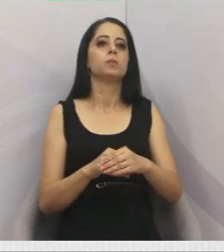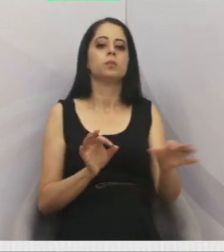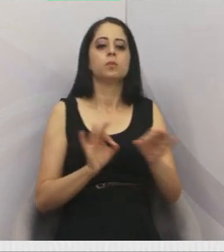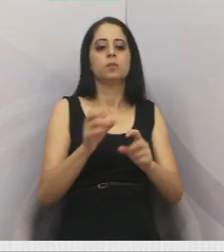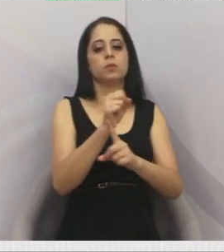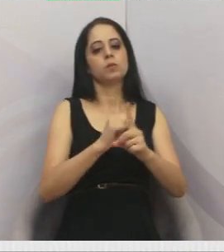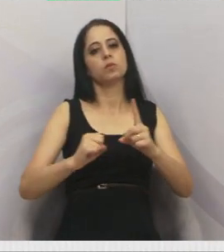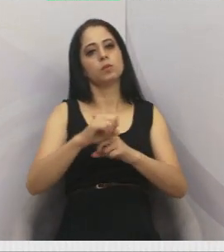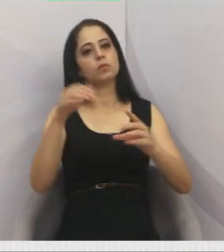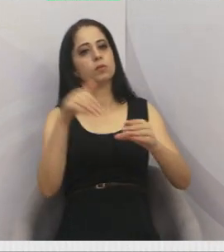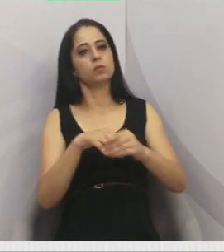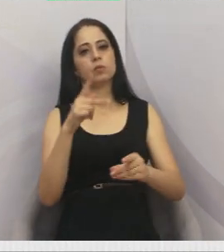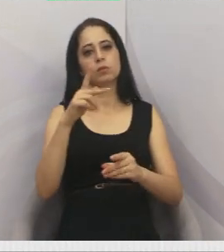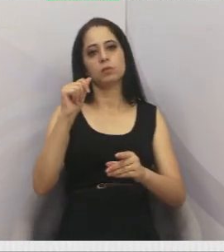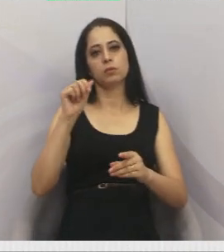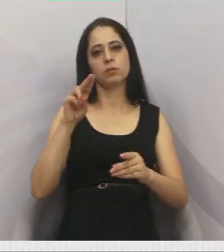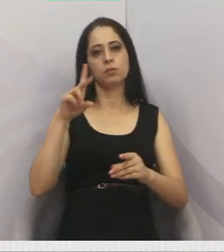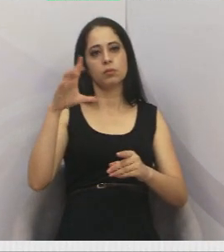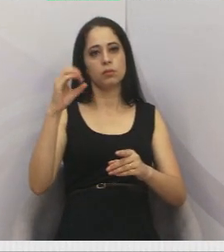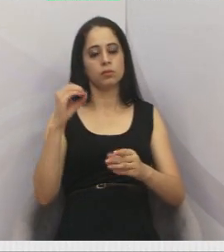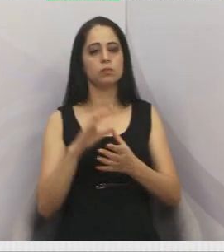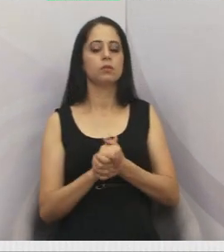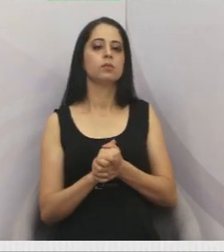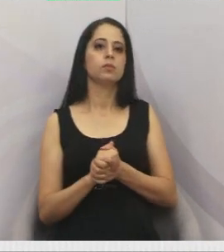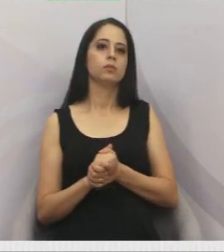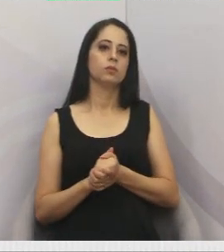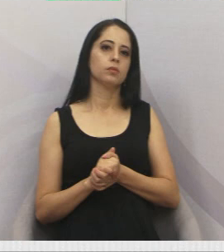voto para a Associação Paulo Graça. Próximo voto.